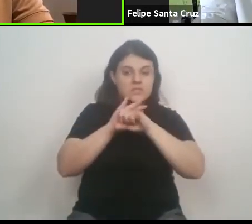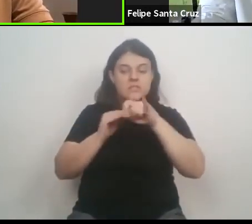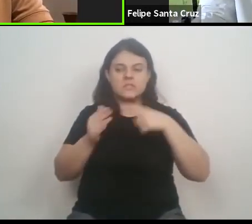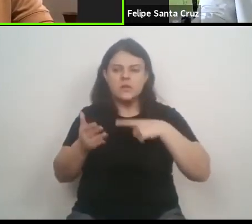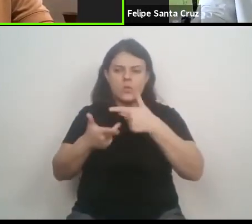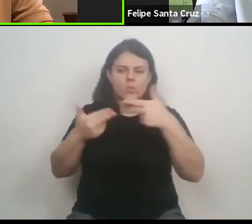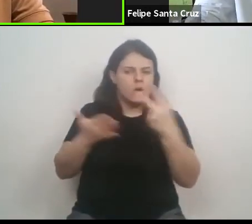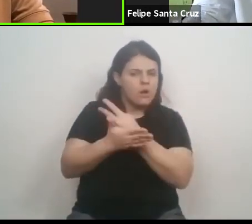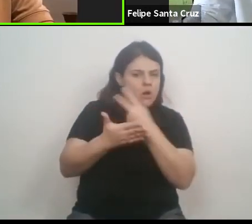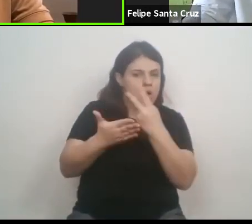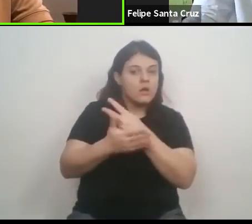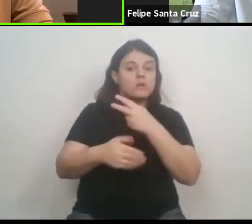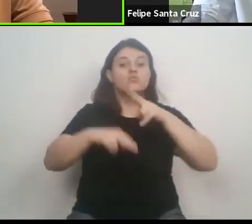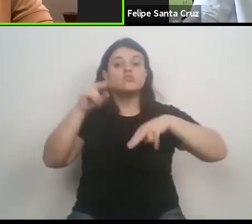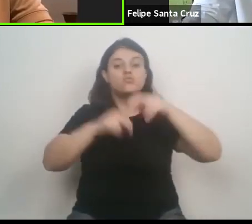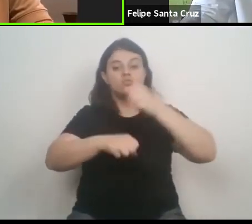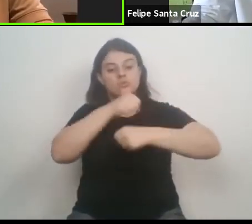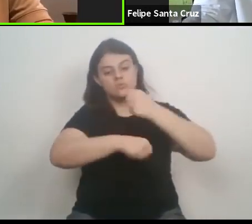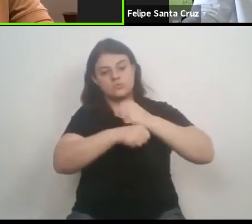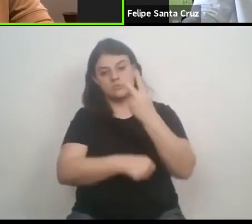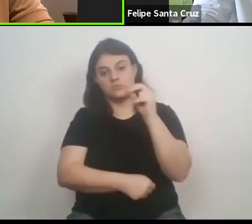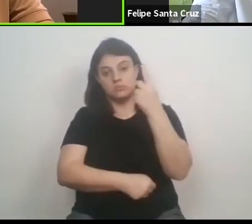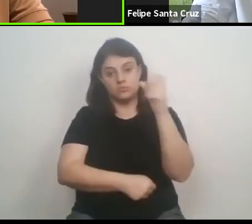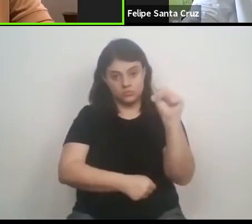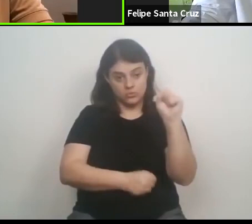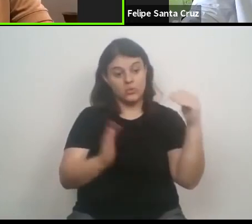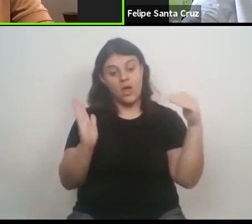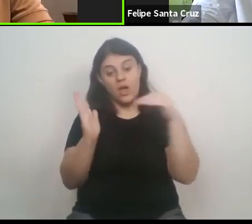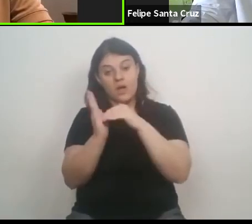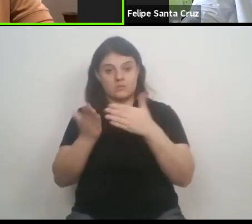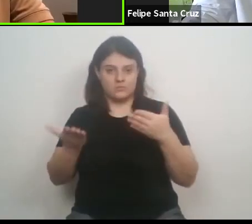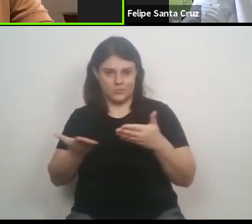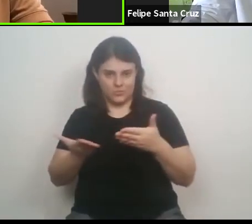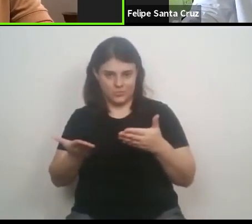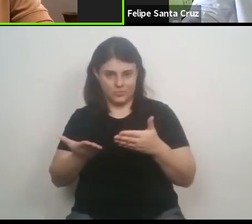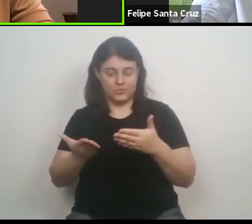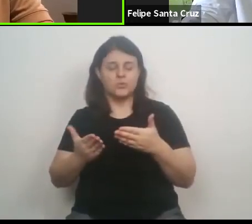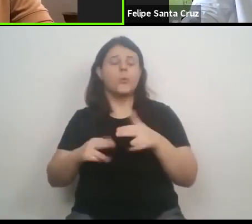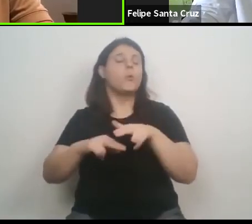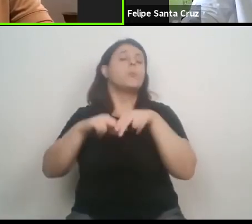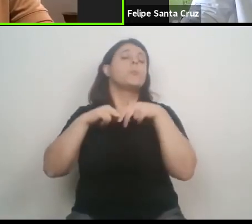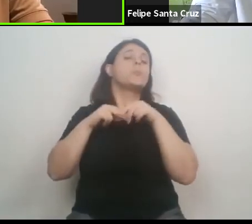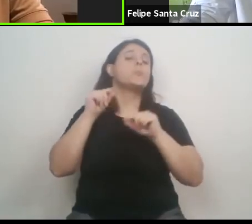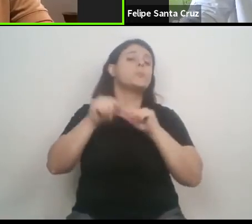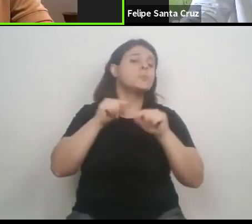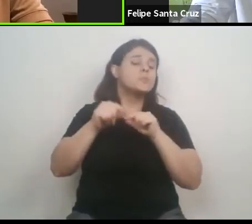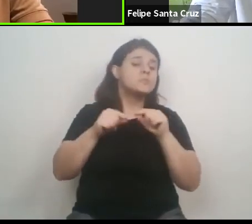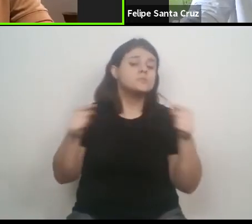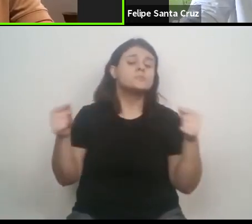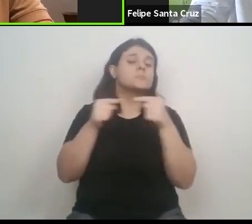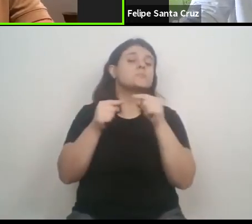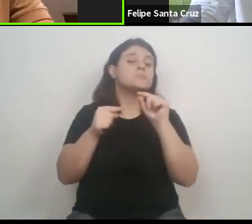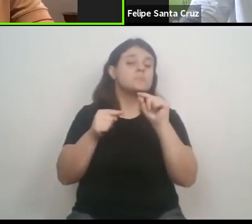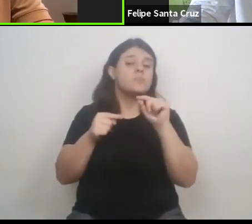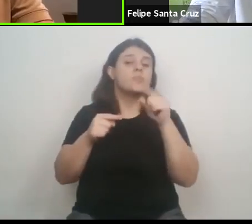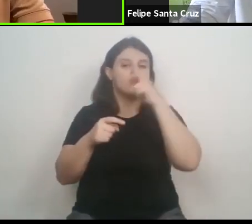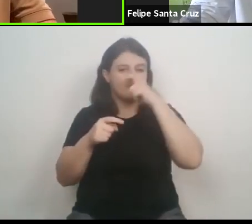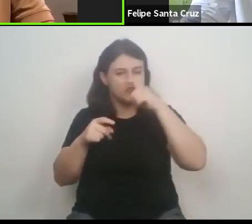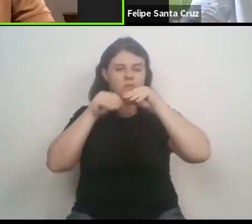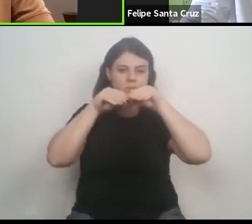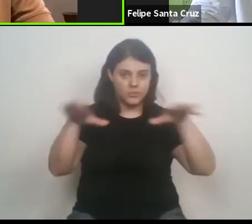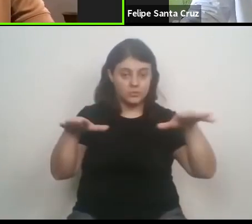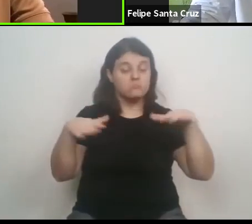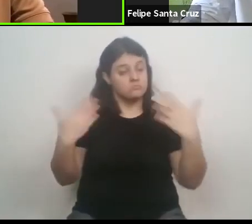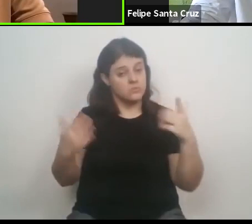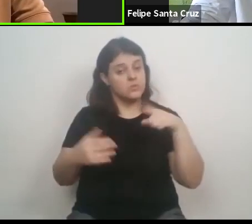de junho de 2018 até a presente data, justamente no que diz respeito a fake news. Como